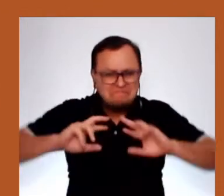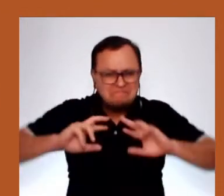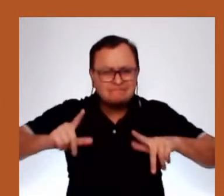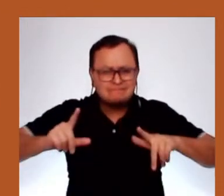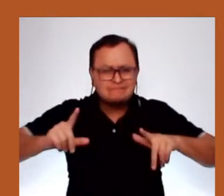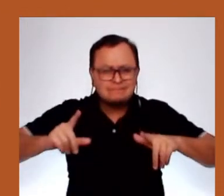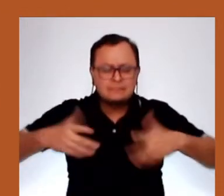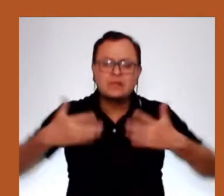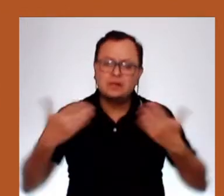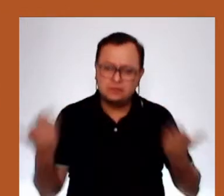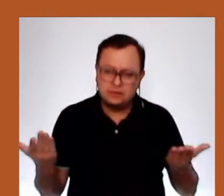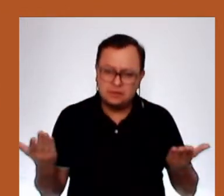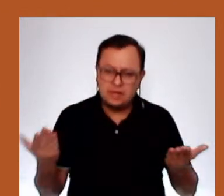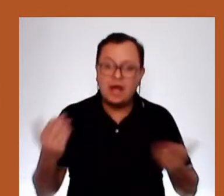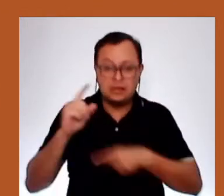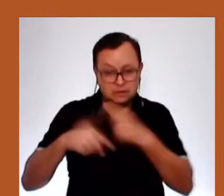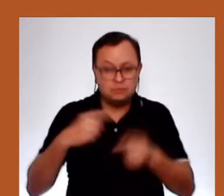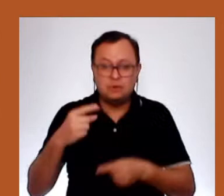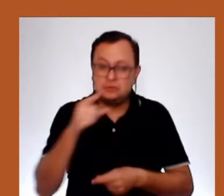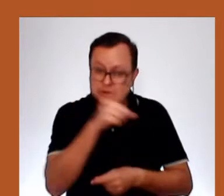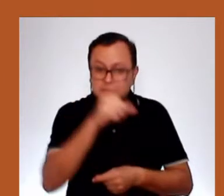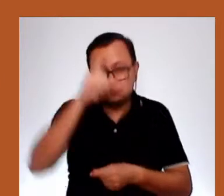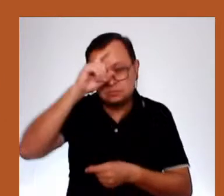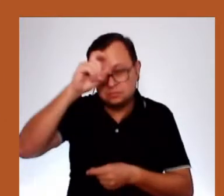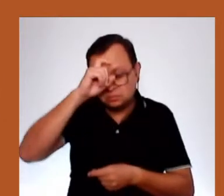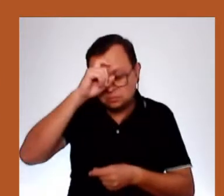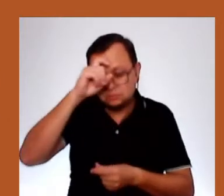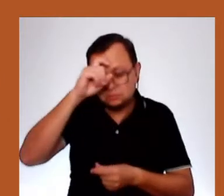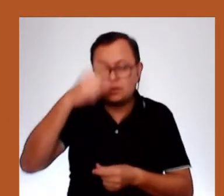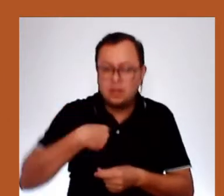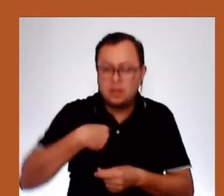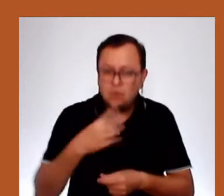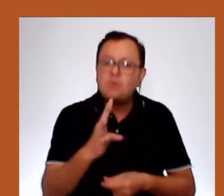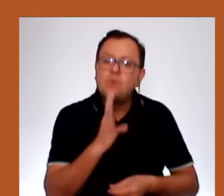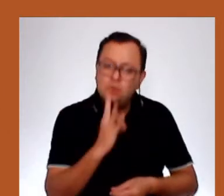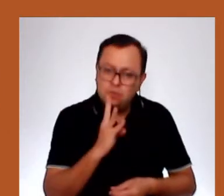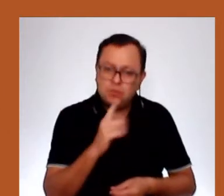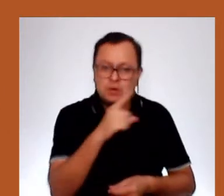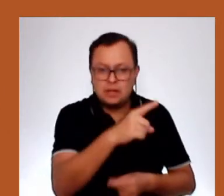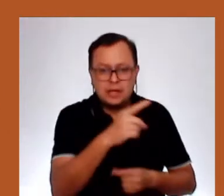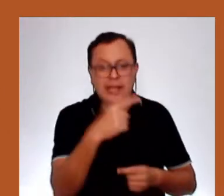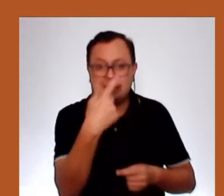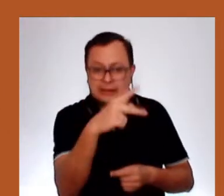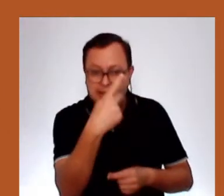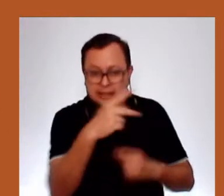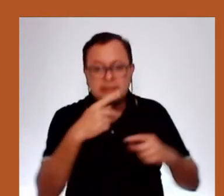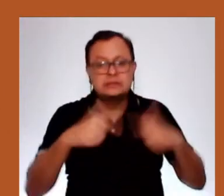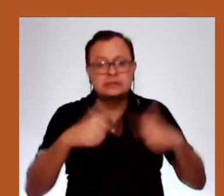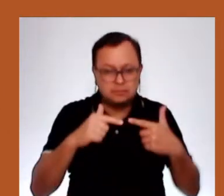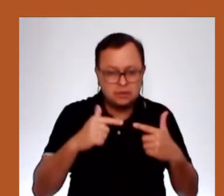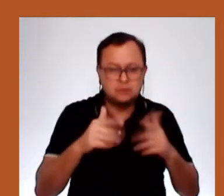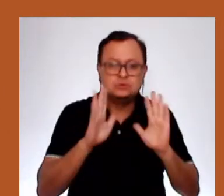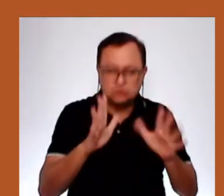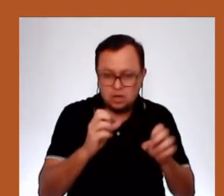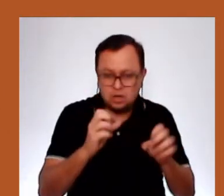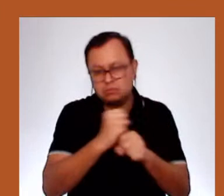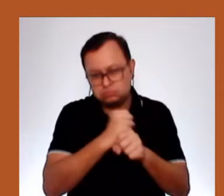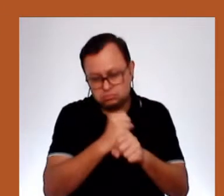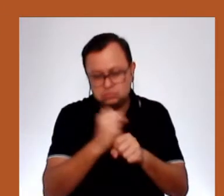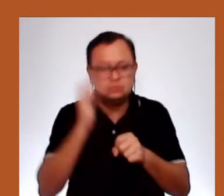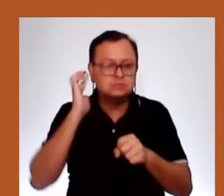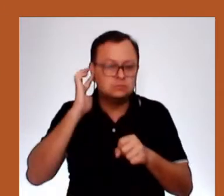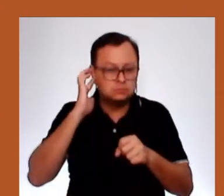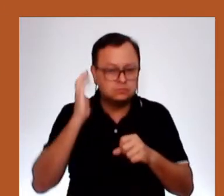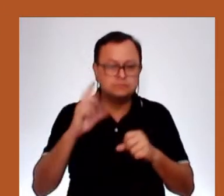conhecer o trabalho do Hospital Premier. Né? O hospital ele desenvolve já há algum tempo, tem